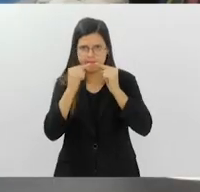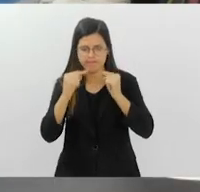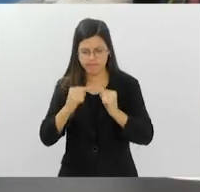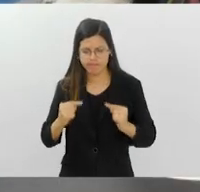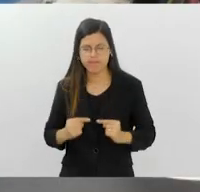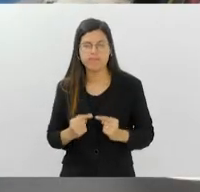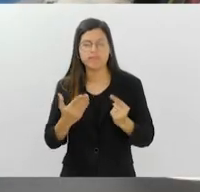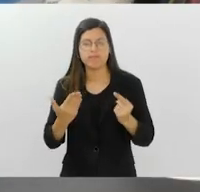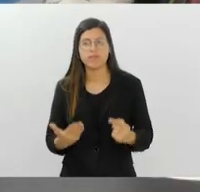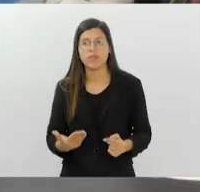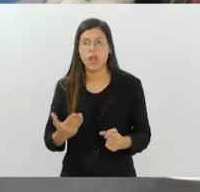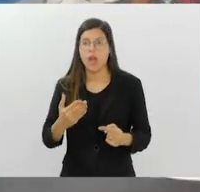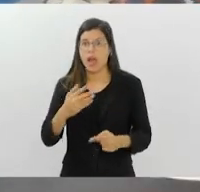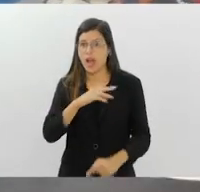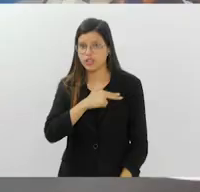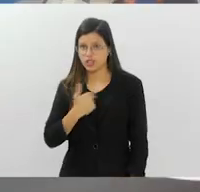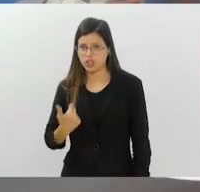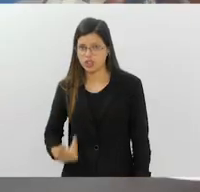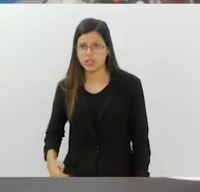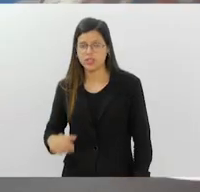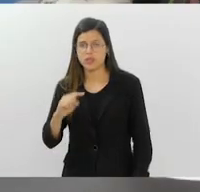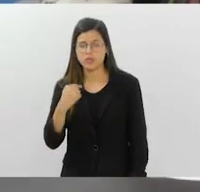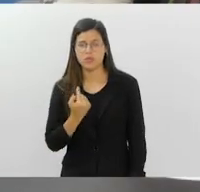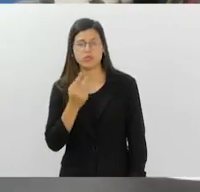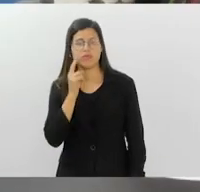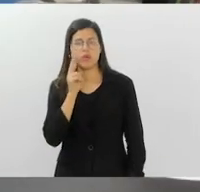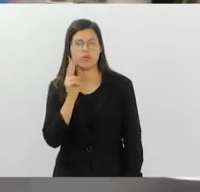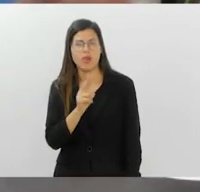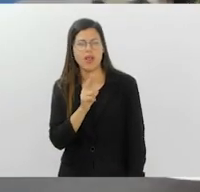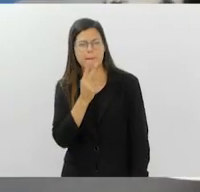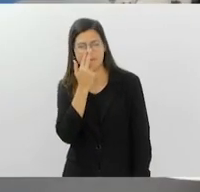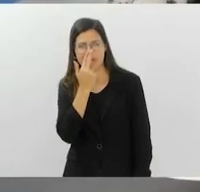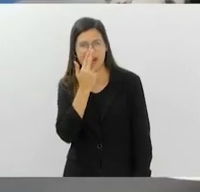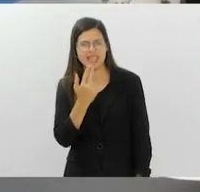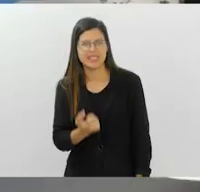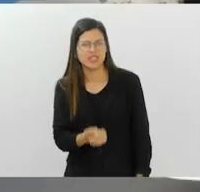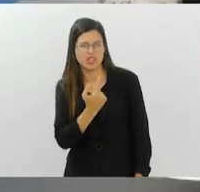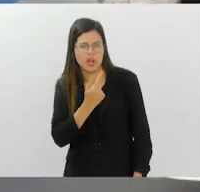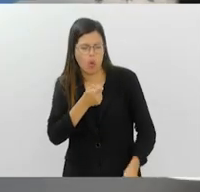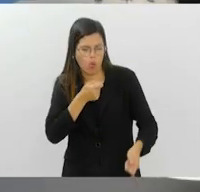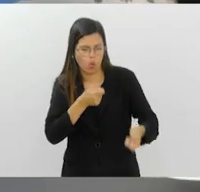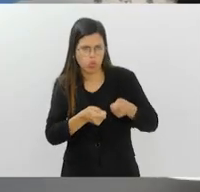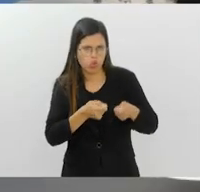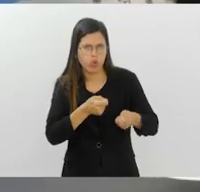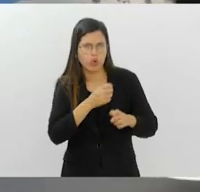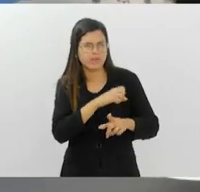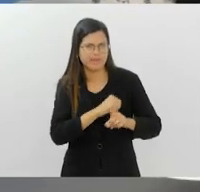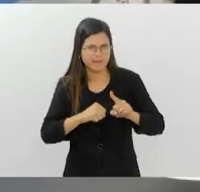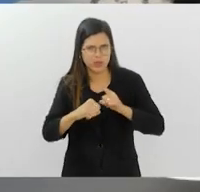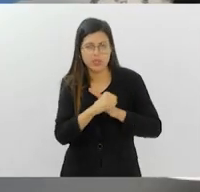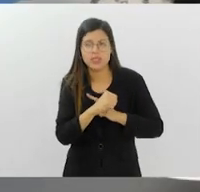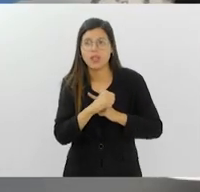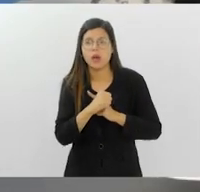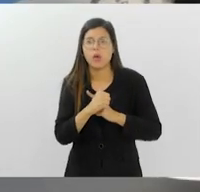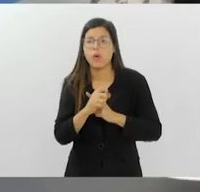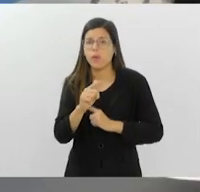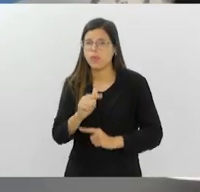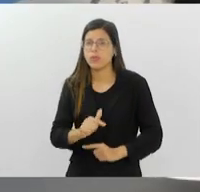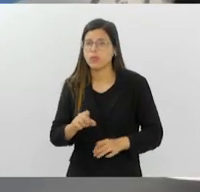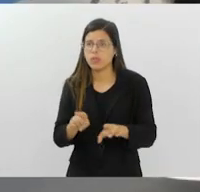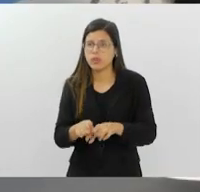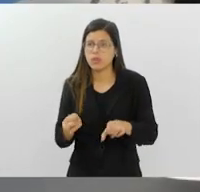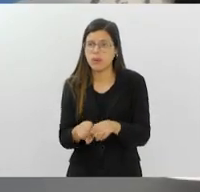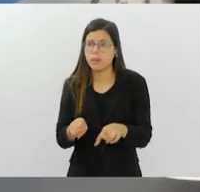aqui do ocidente olhamos com estranhamento do controle social que por vezes é feito do estado é um dos maiores